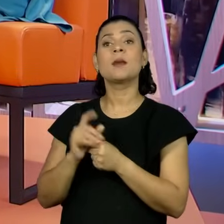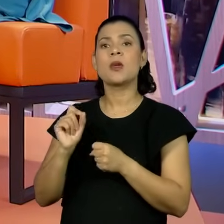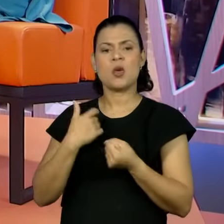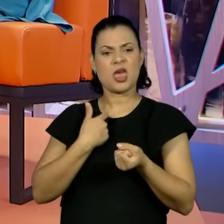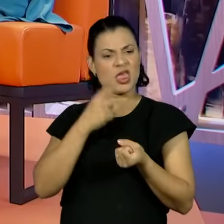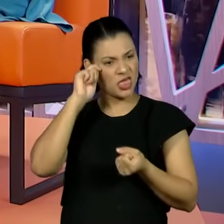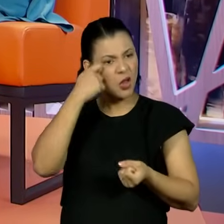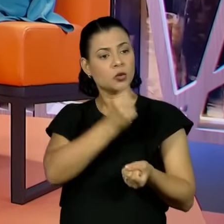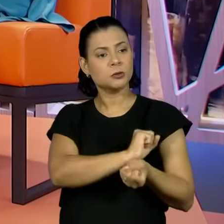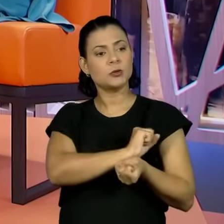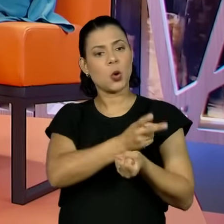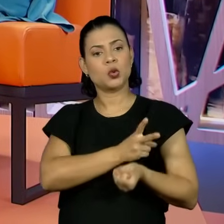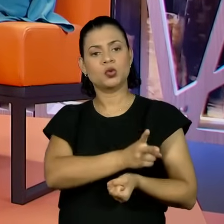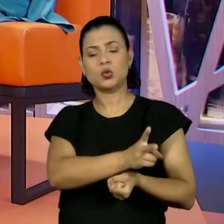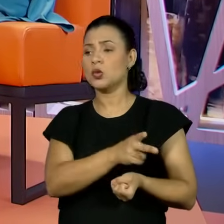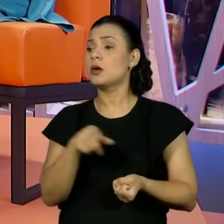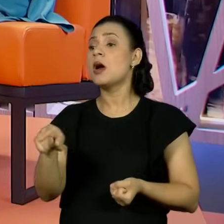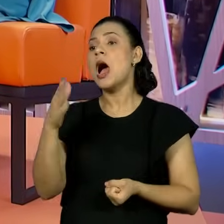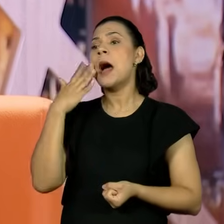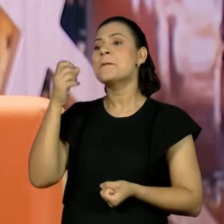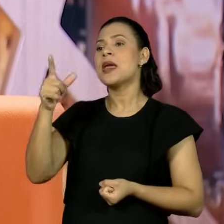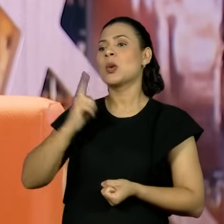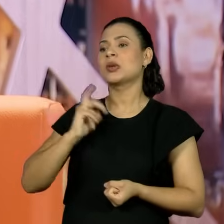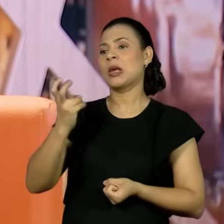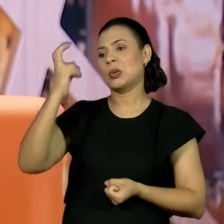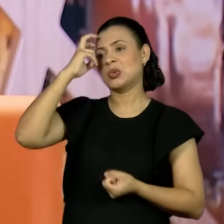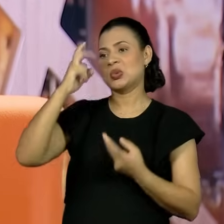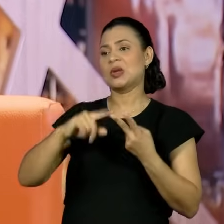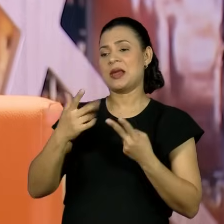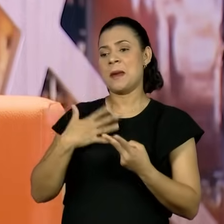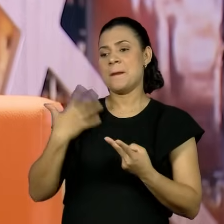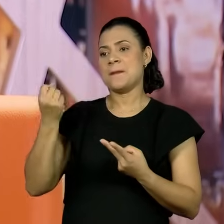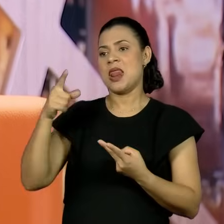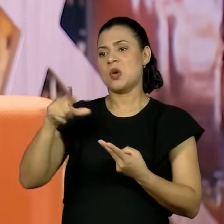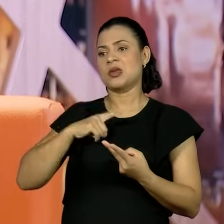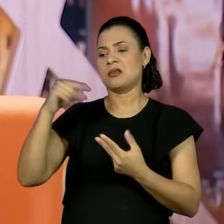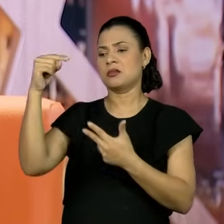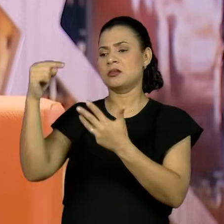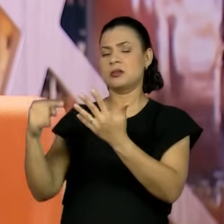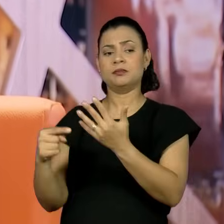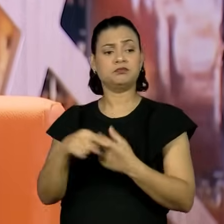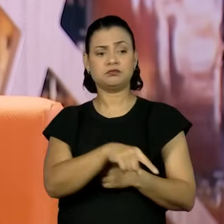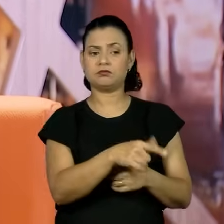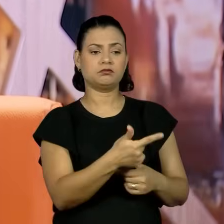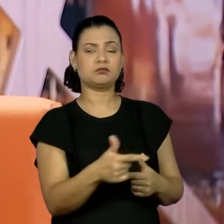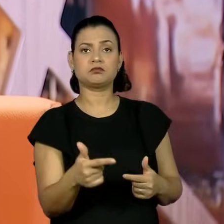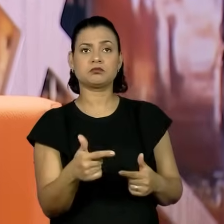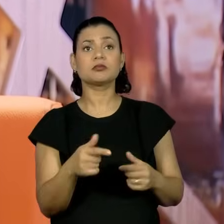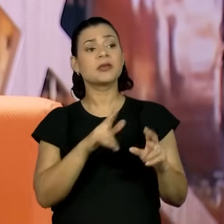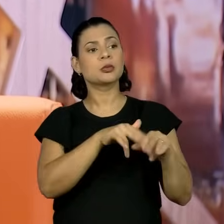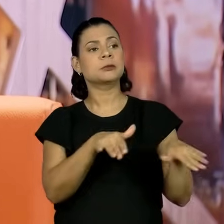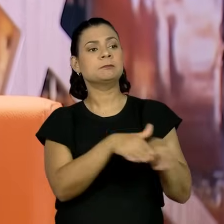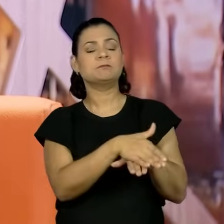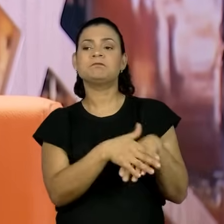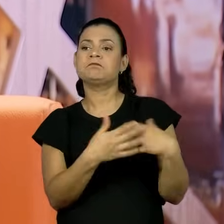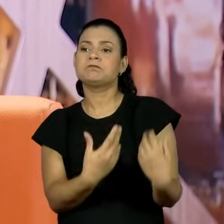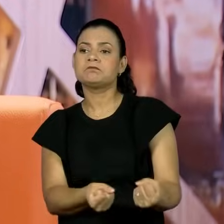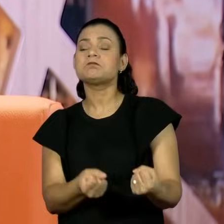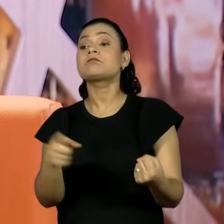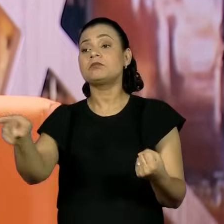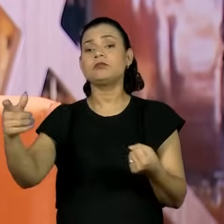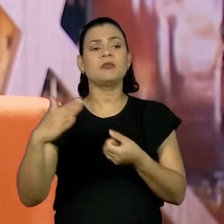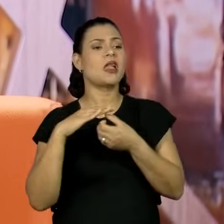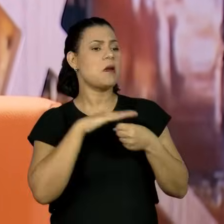para dizer que o outro não tem civilização, não tem cultura. Com quem não tem civilização, não tem cultura, eu faço qualquer coisa.